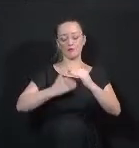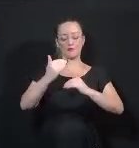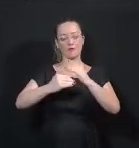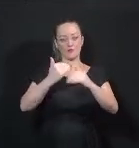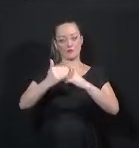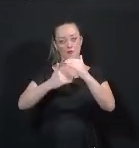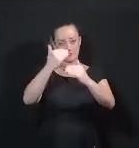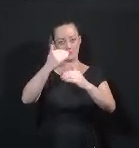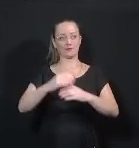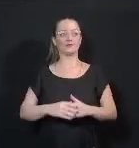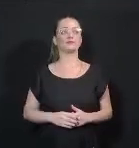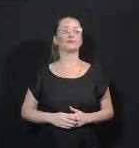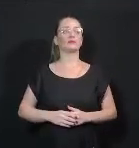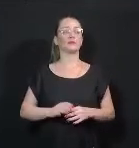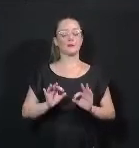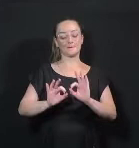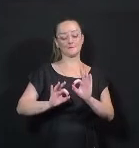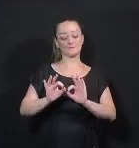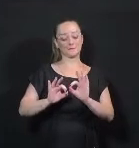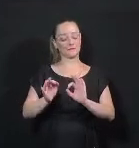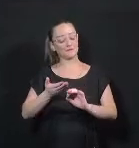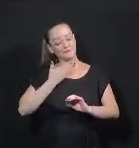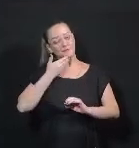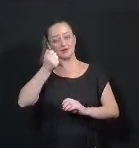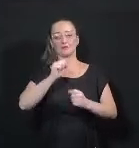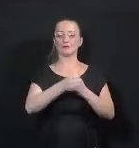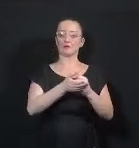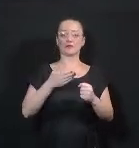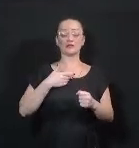para o aperfeiçoamento democrático.